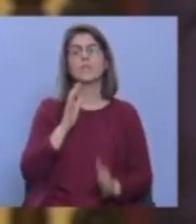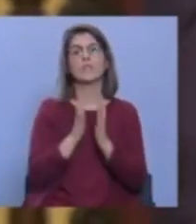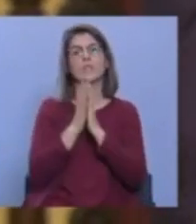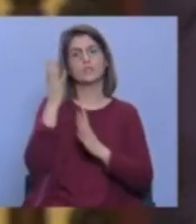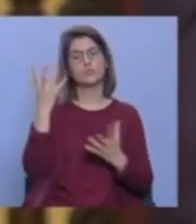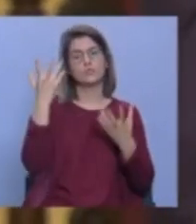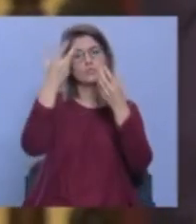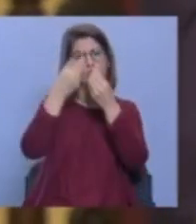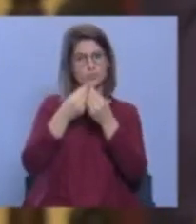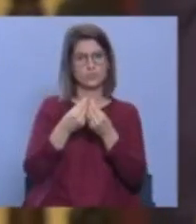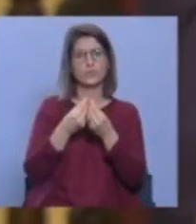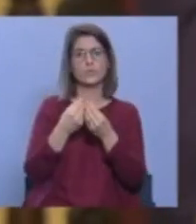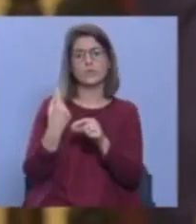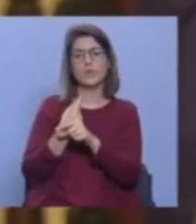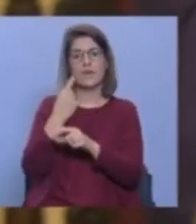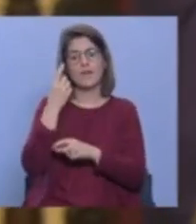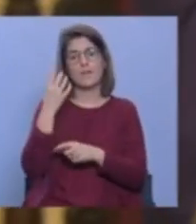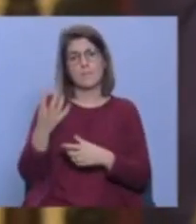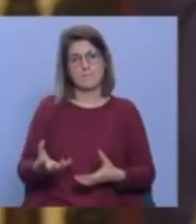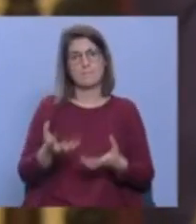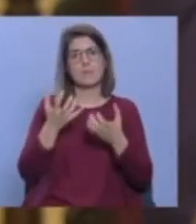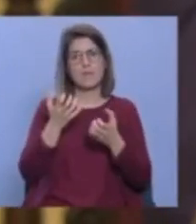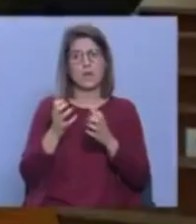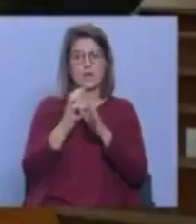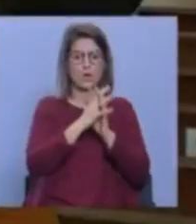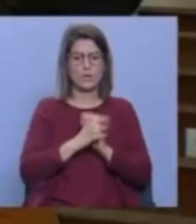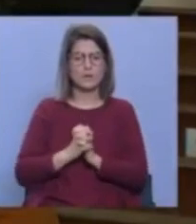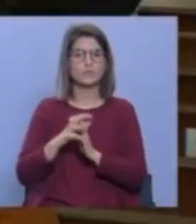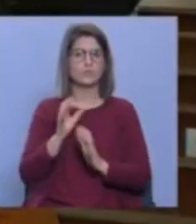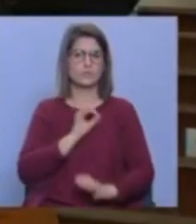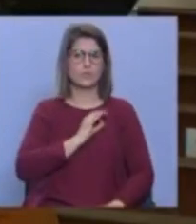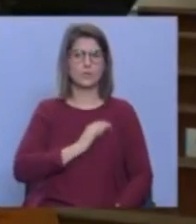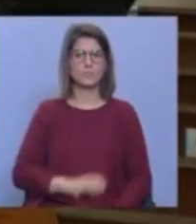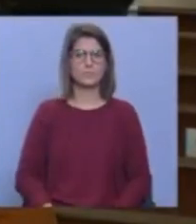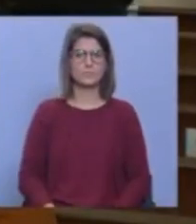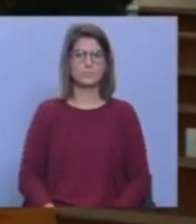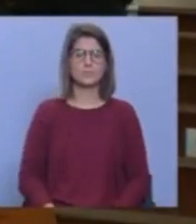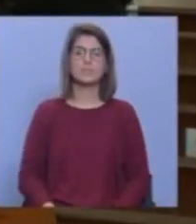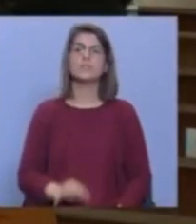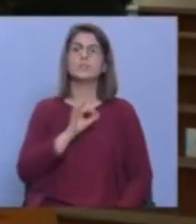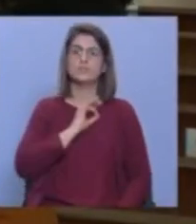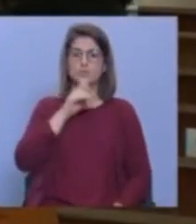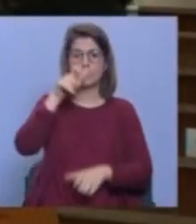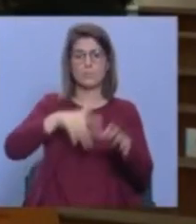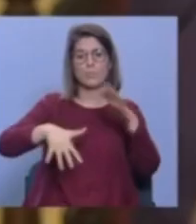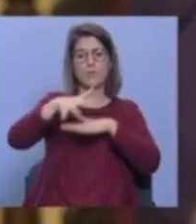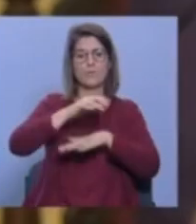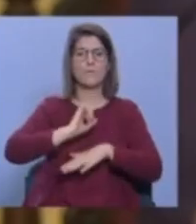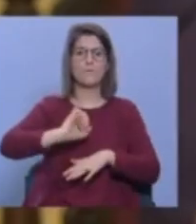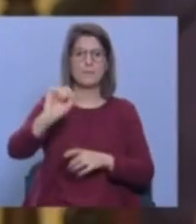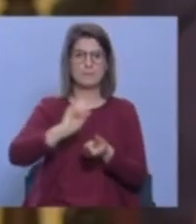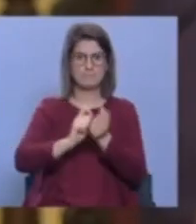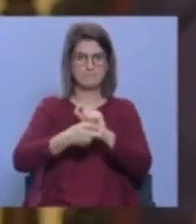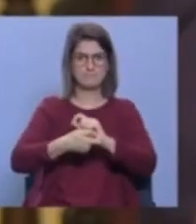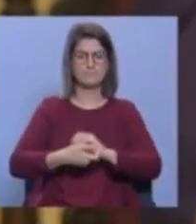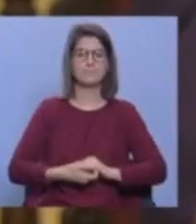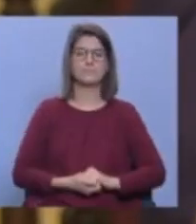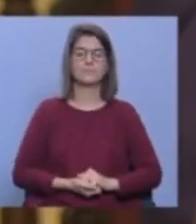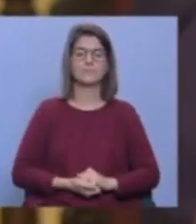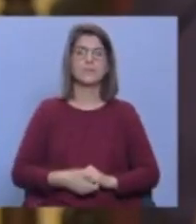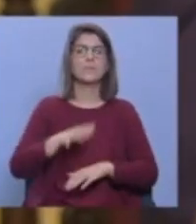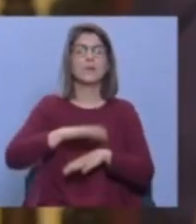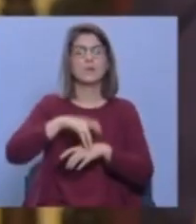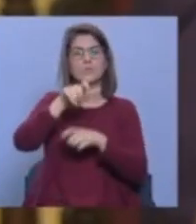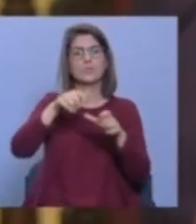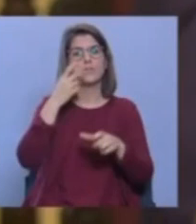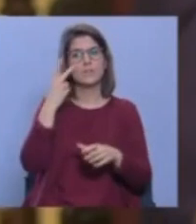encontrem o que procuram, oremos ao Senhor. Renovai, Senhor, o vosso povo. Pelos que vivem na solidão